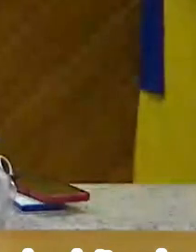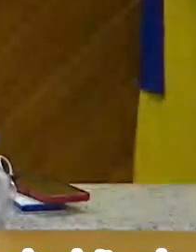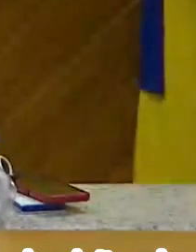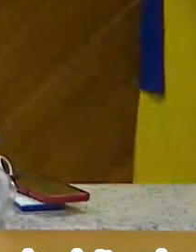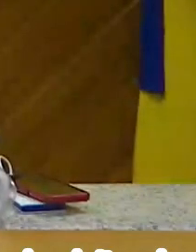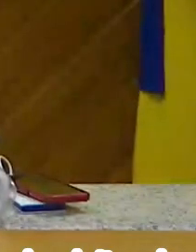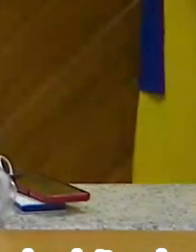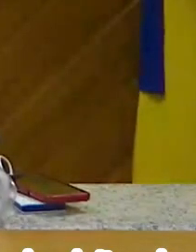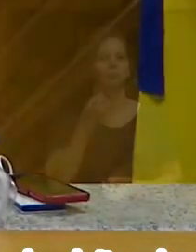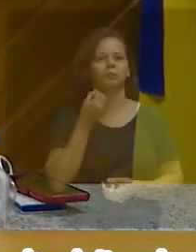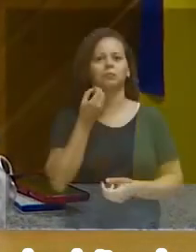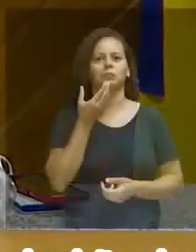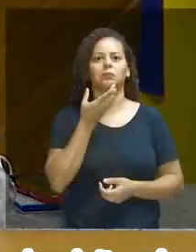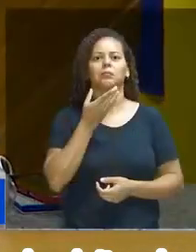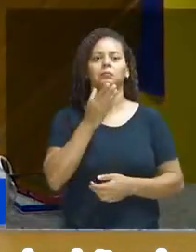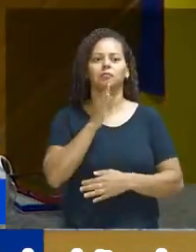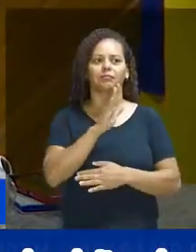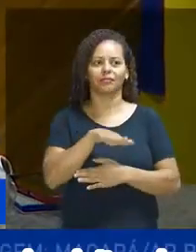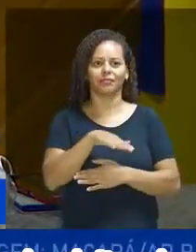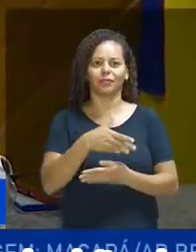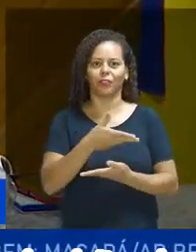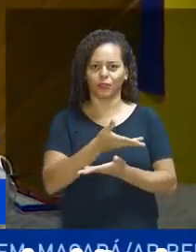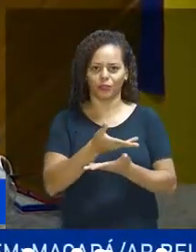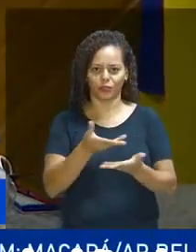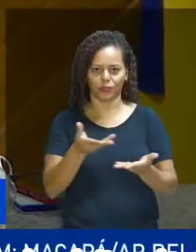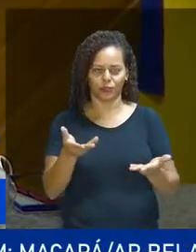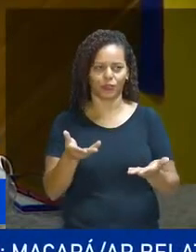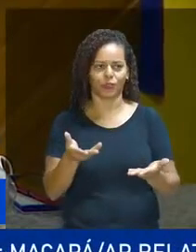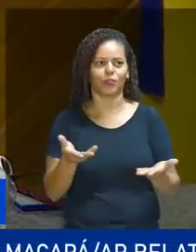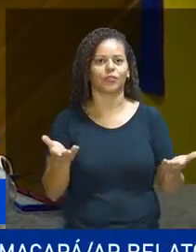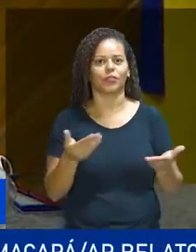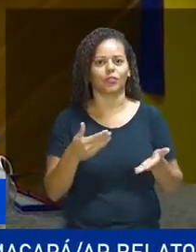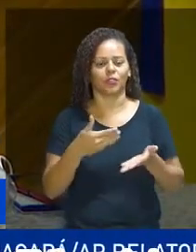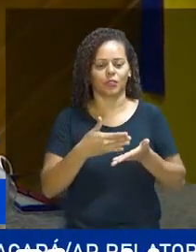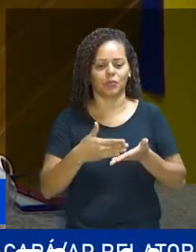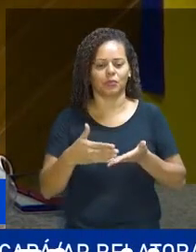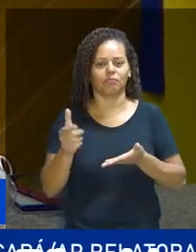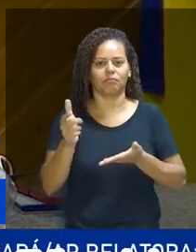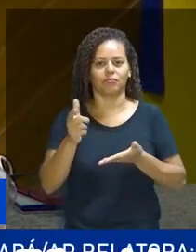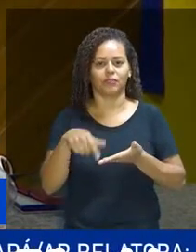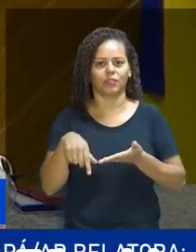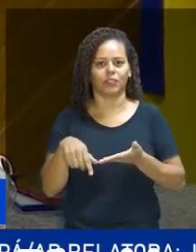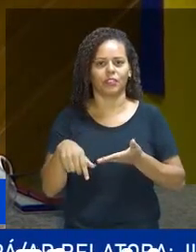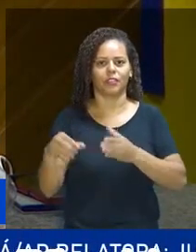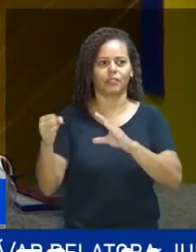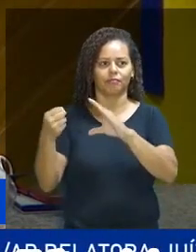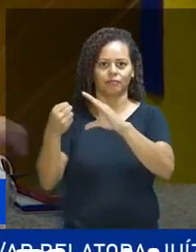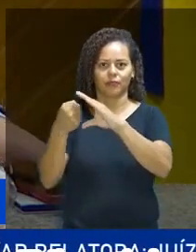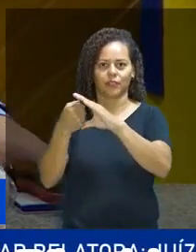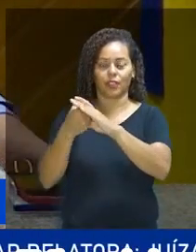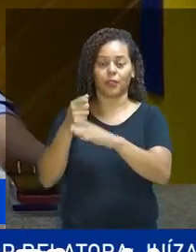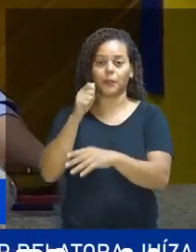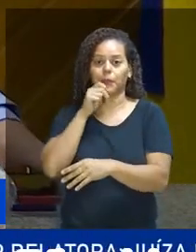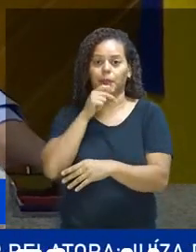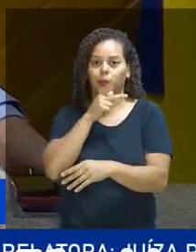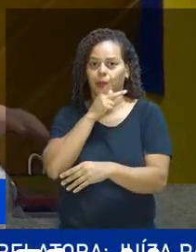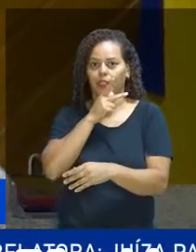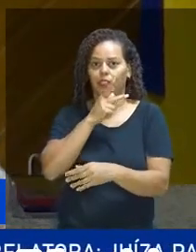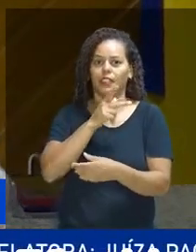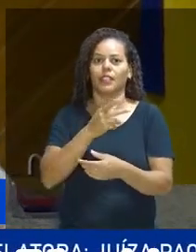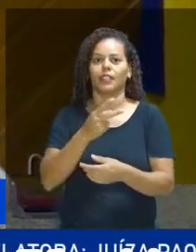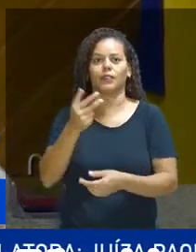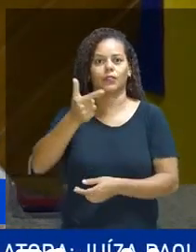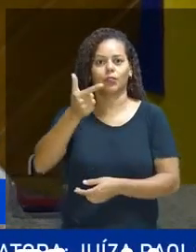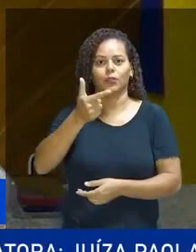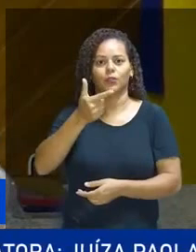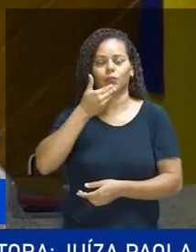dia a todos que nos acompanham em mais uma jornada eleitoral. O Tribunal Regional Eleitoral do Amapá, o